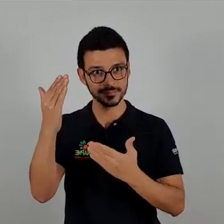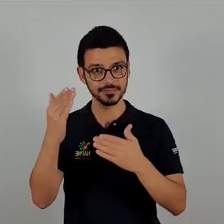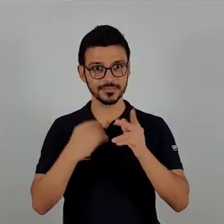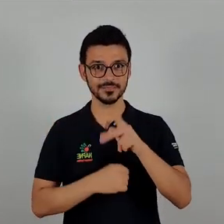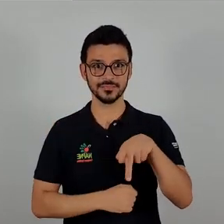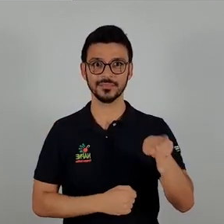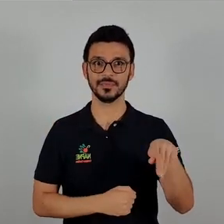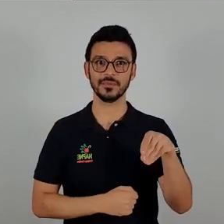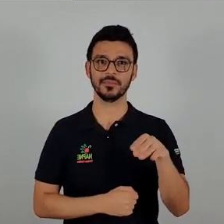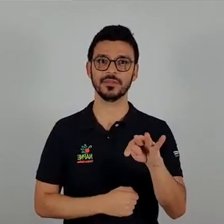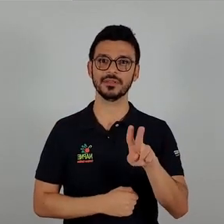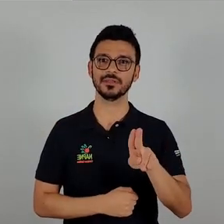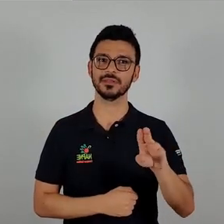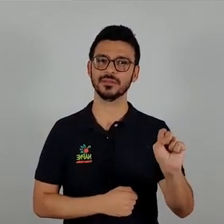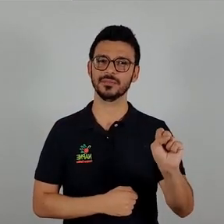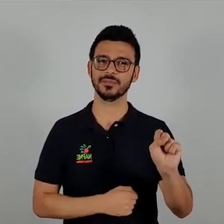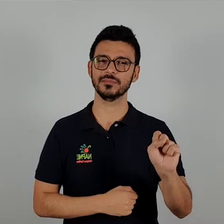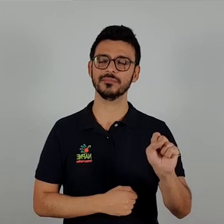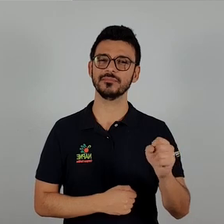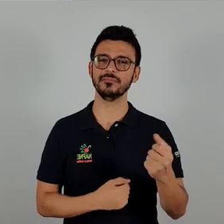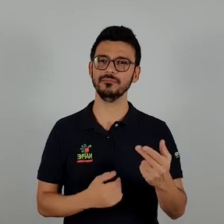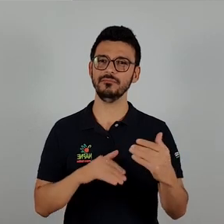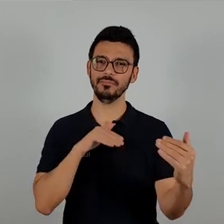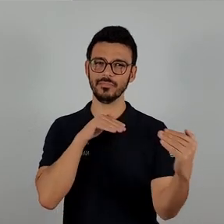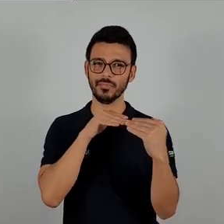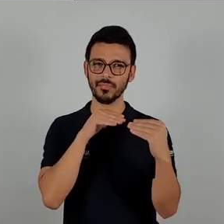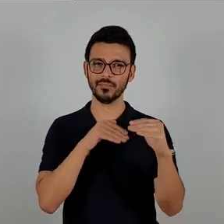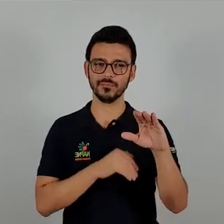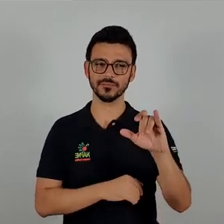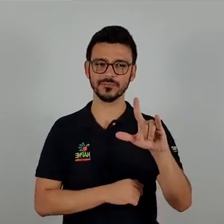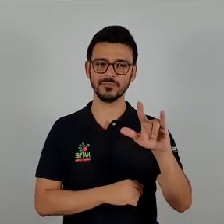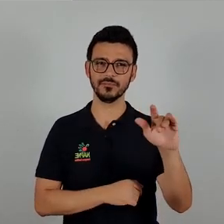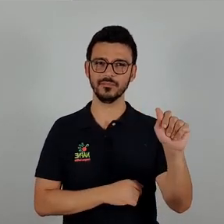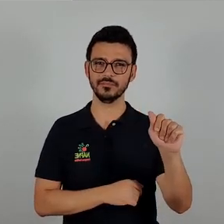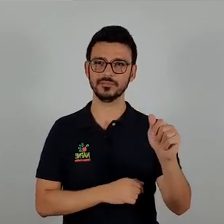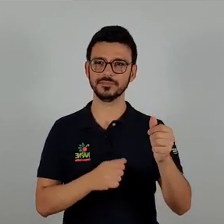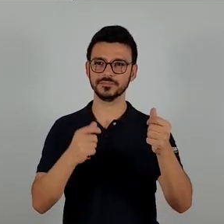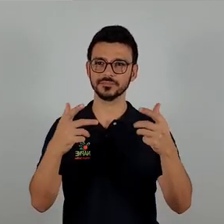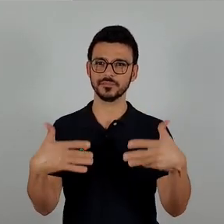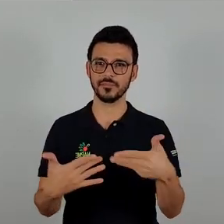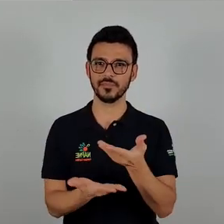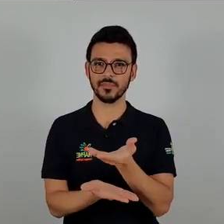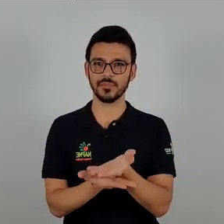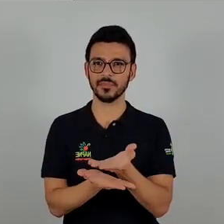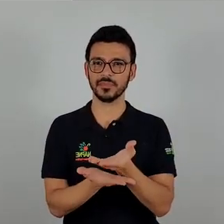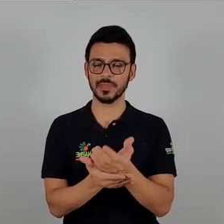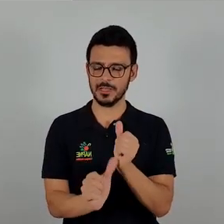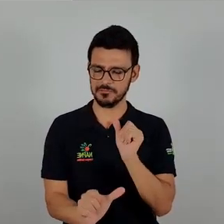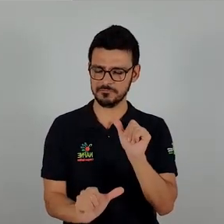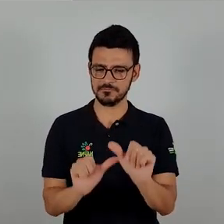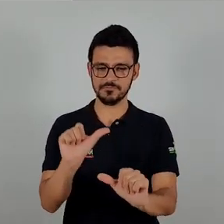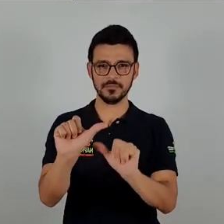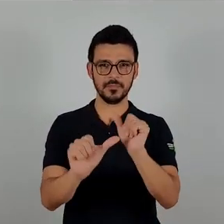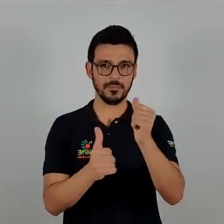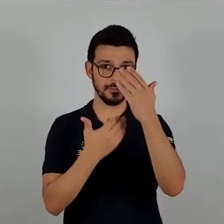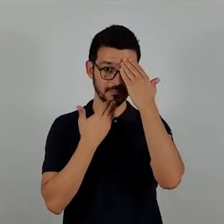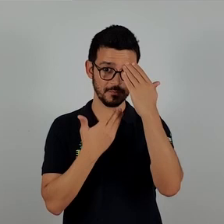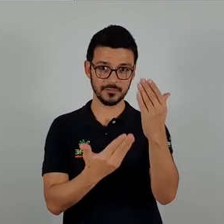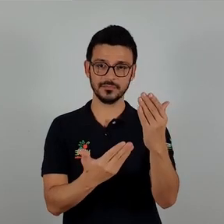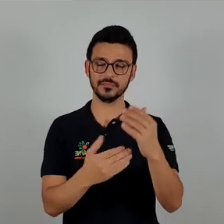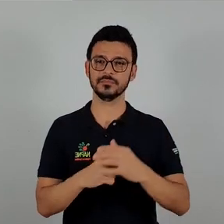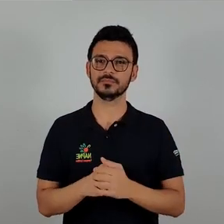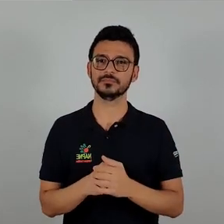em poucos minutos, né? Gente, né? Eu só tenho a agradecer mesmo pela sua palestra, pela